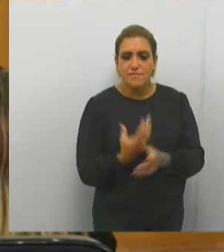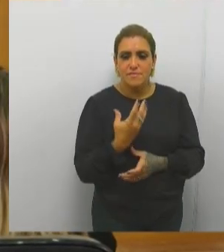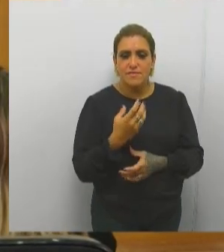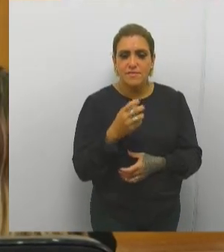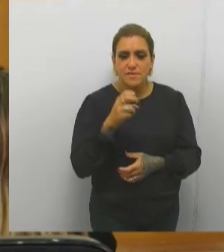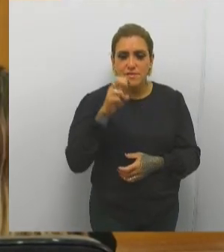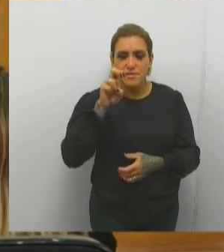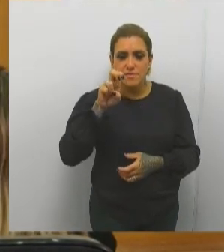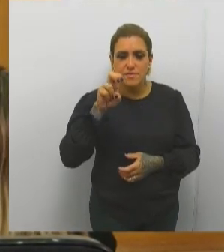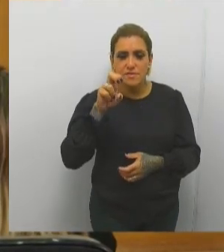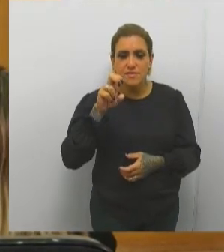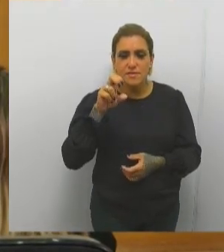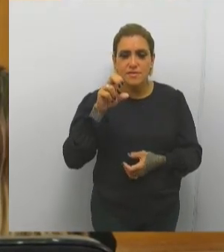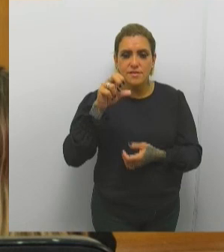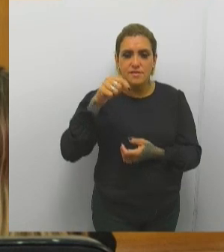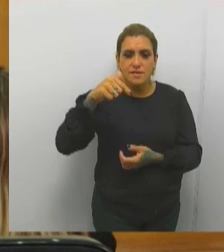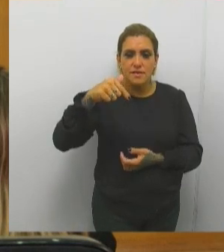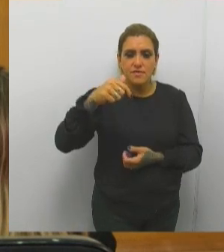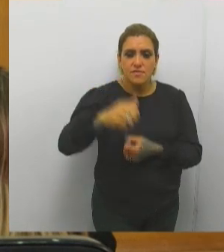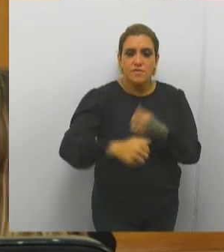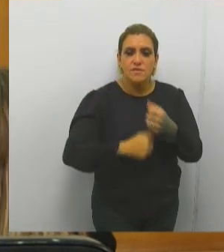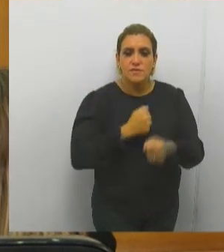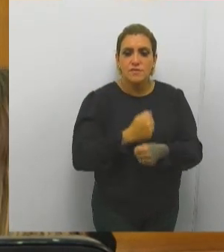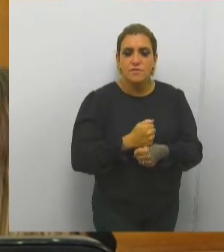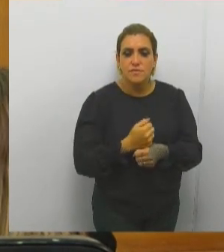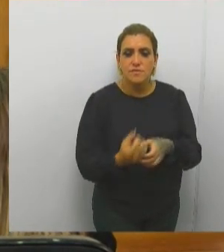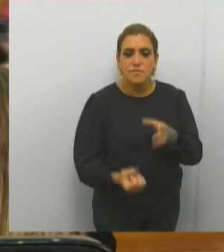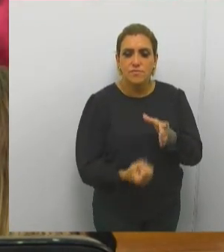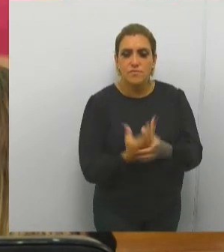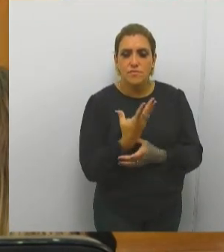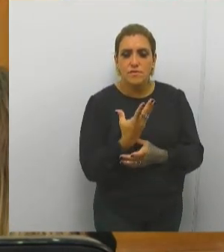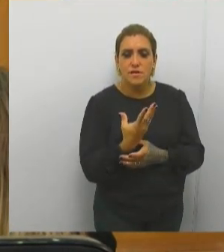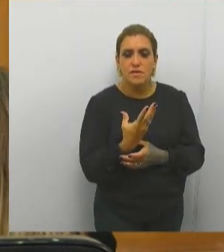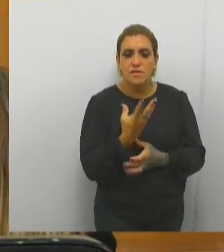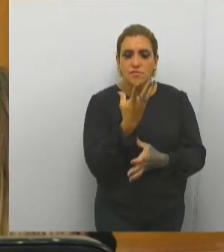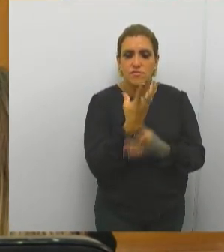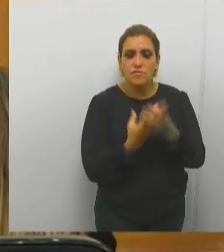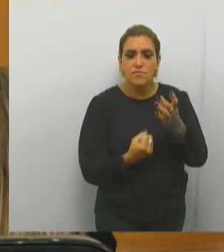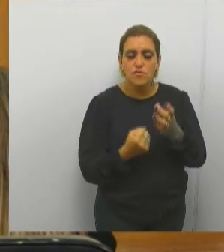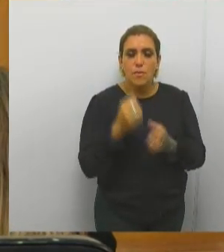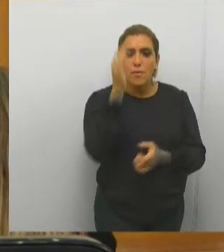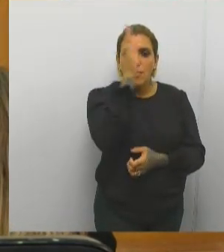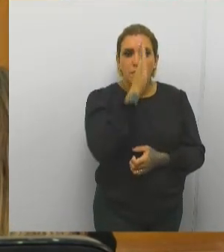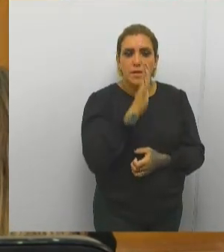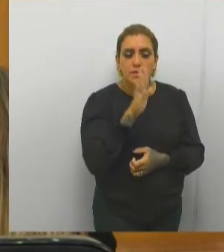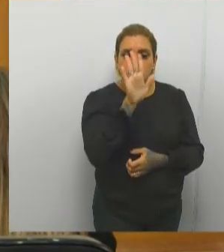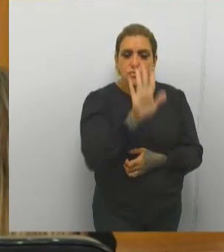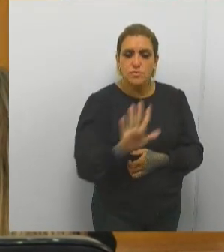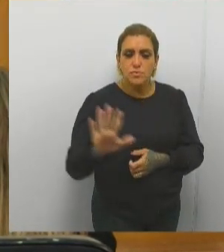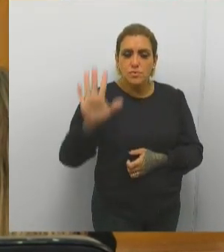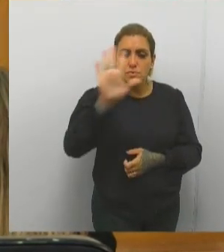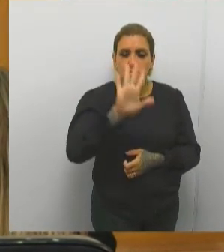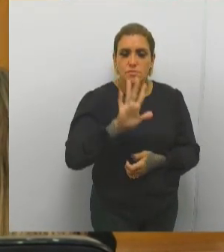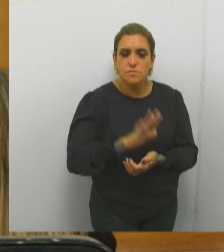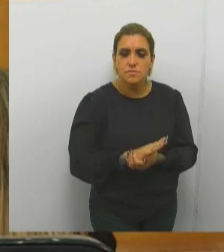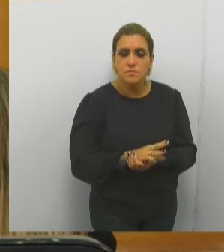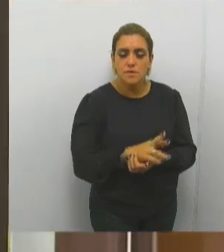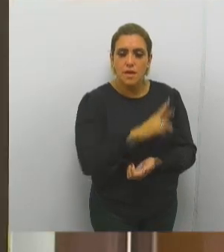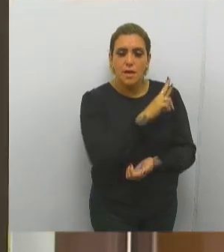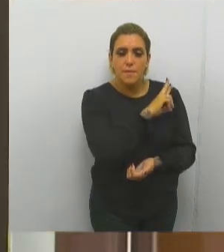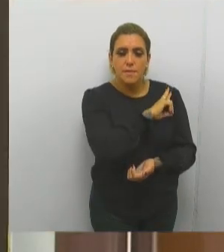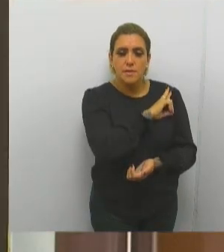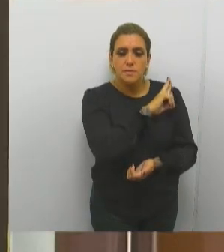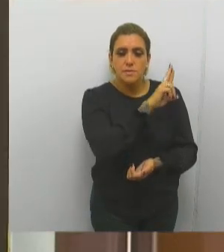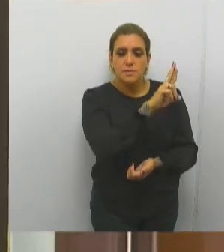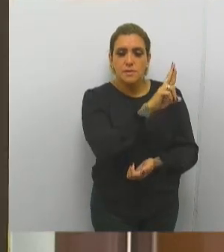57 anos e ela se difundiu pelo Brasil inteiro, representada